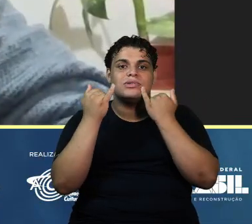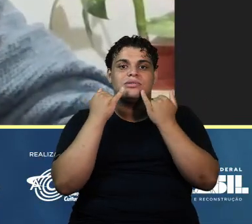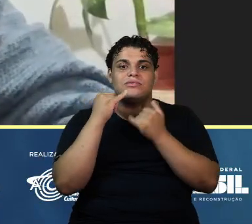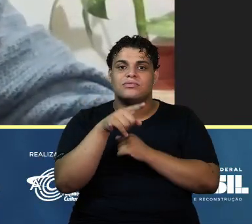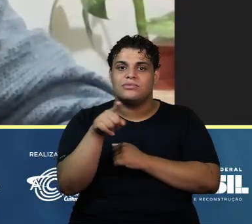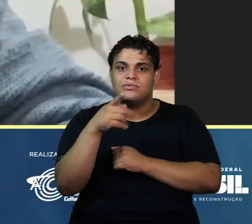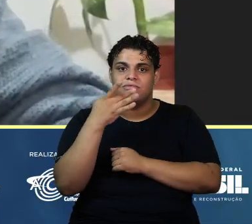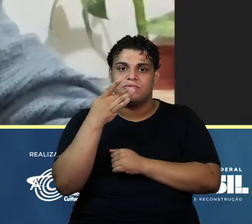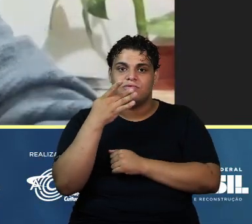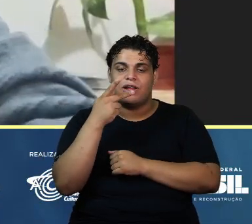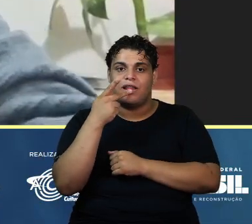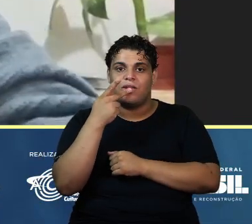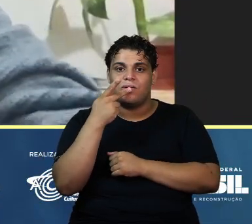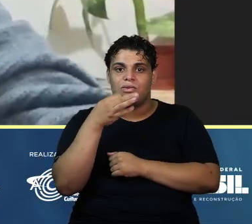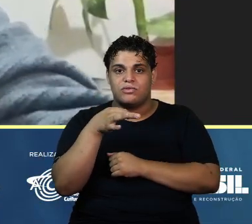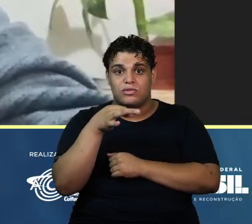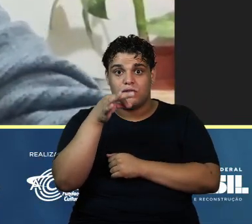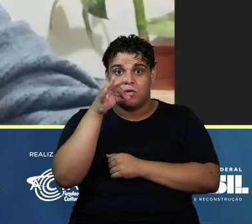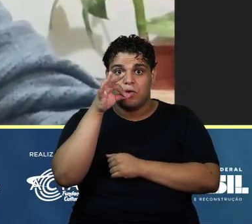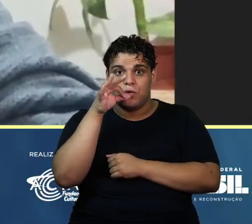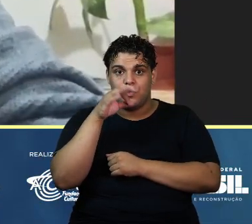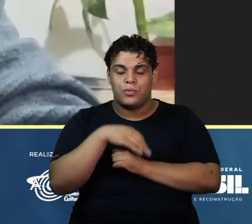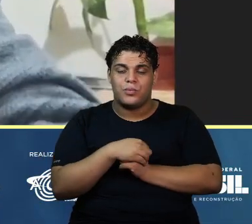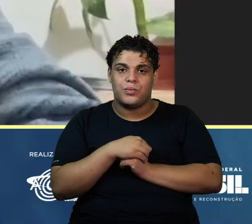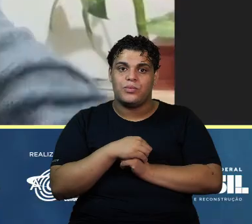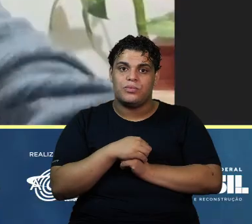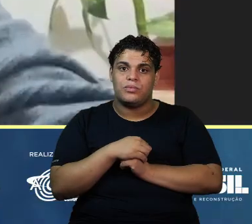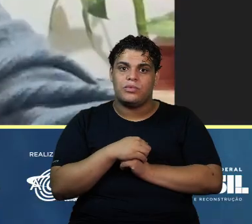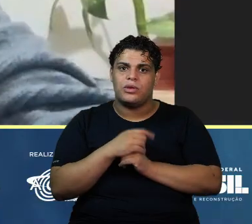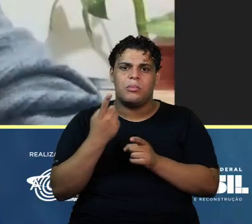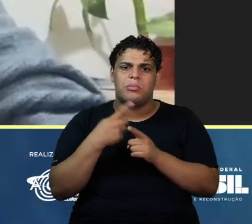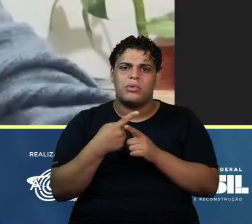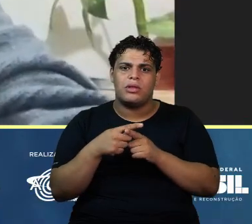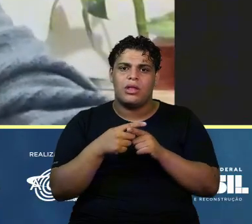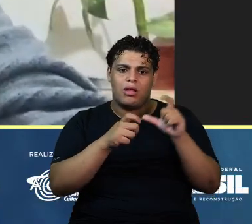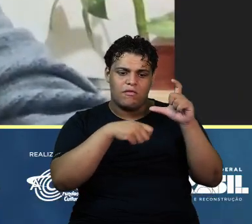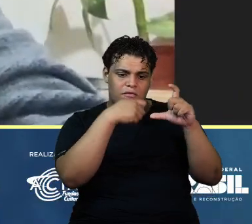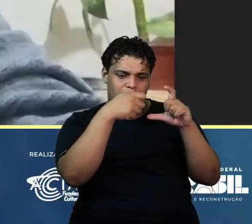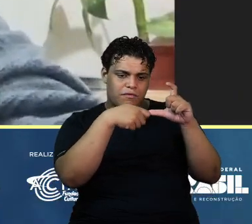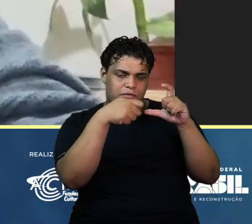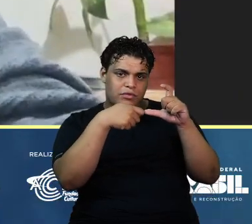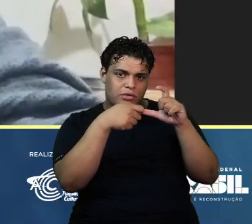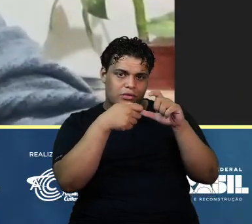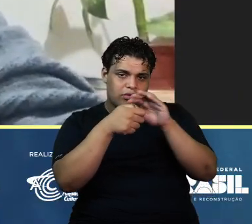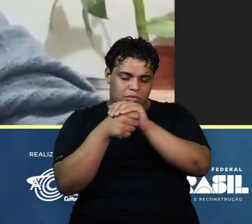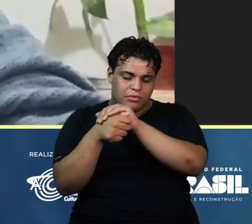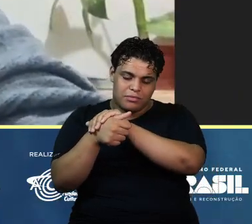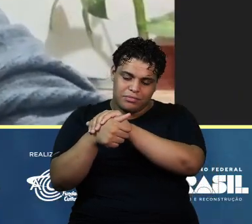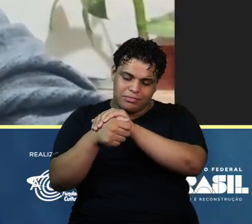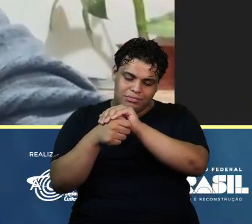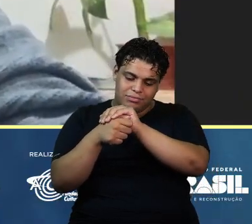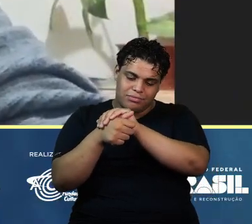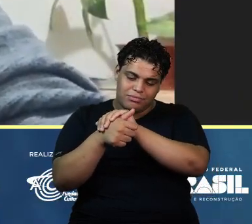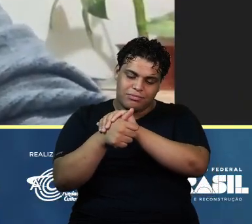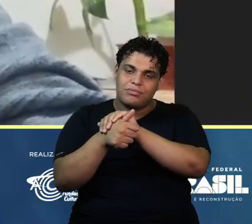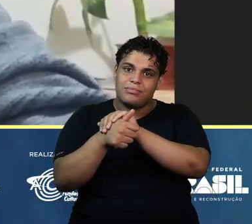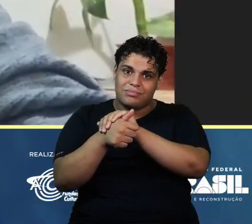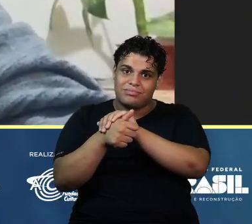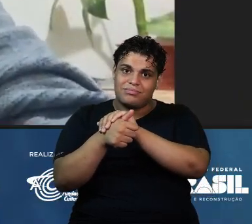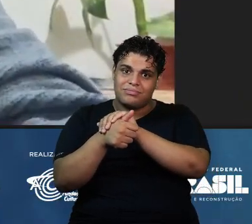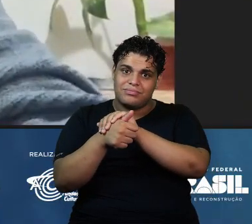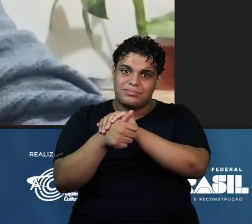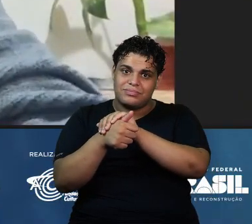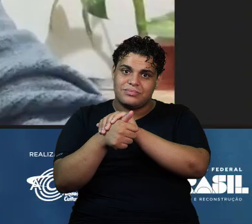falaram do canudo. O canudo ficou muito famoso por quê? Porque saiu um vídeo de uma tartaruga com um canudo